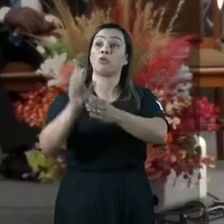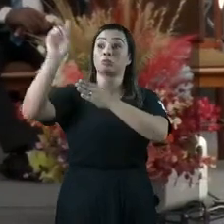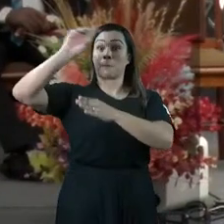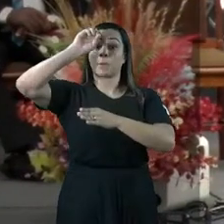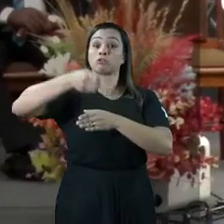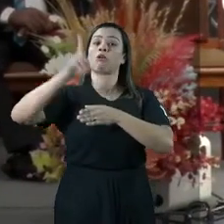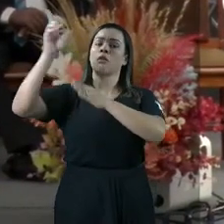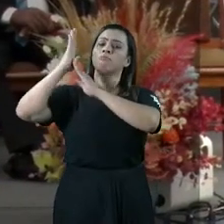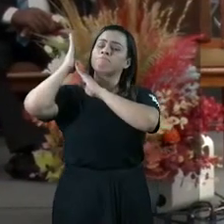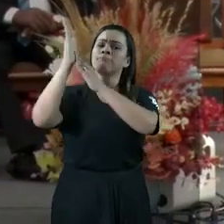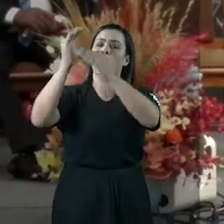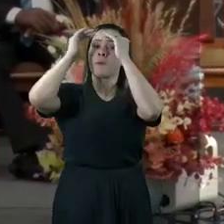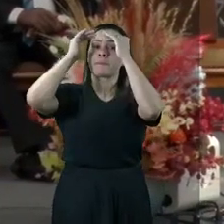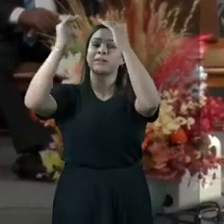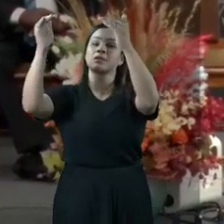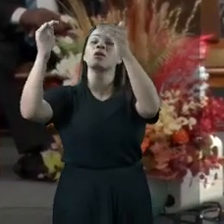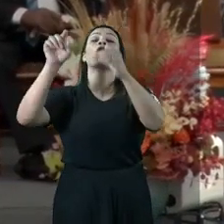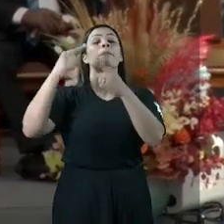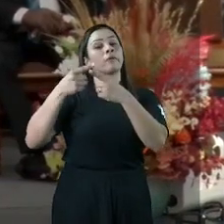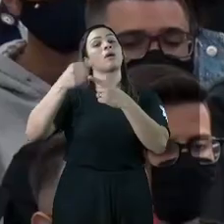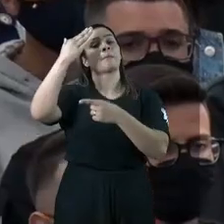das nuvens.